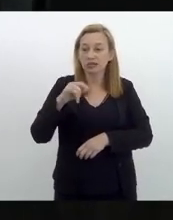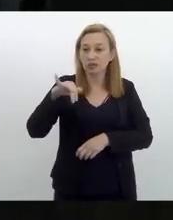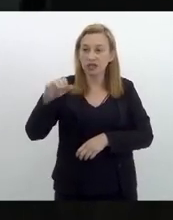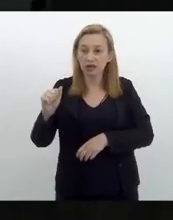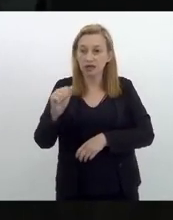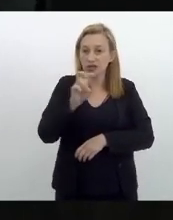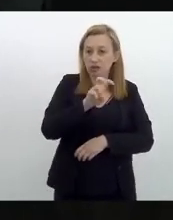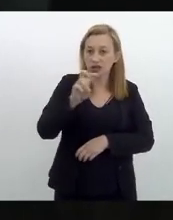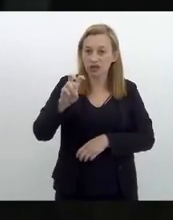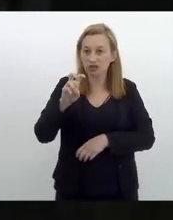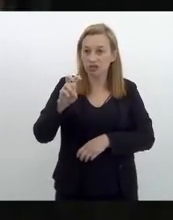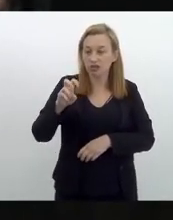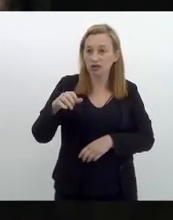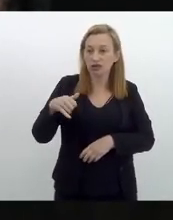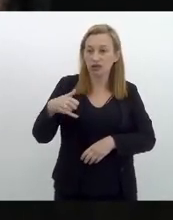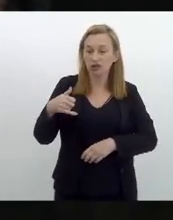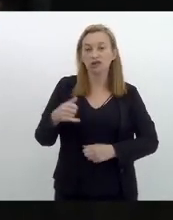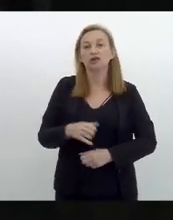anos